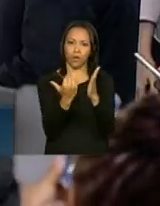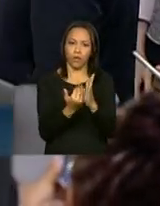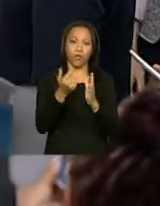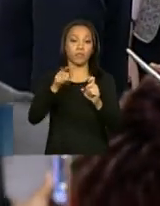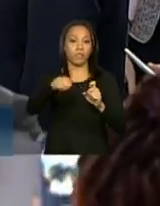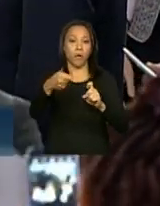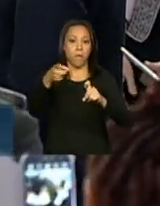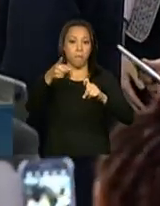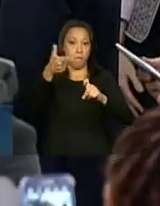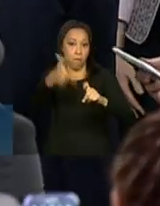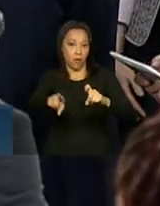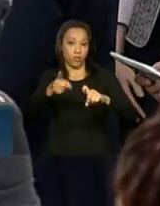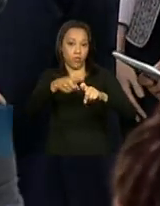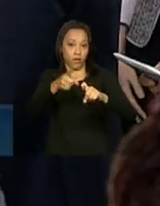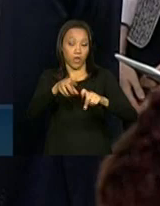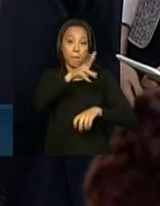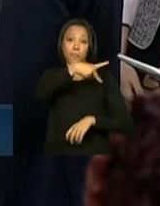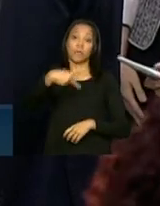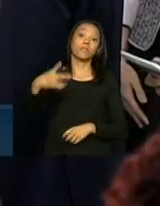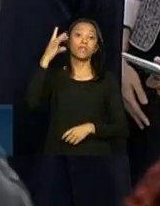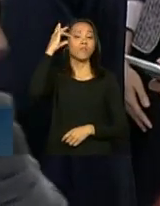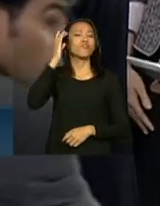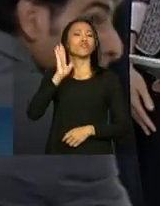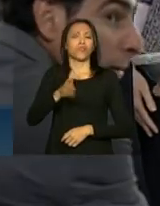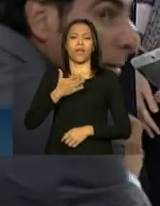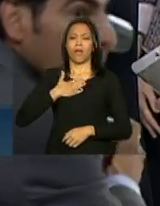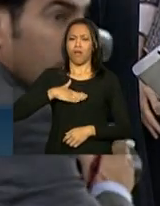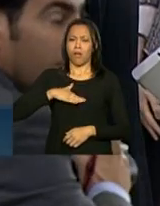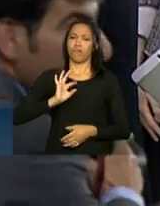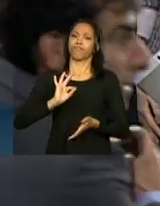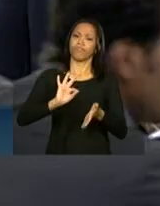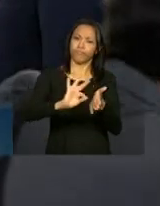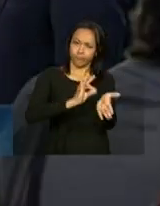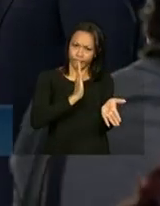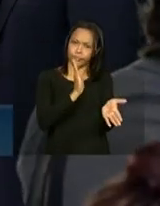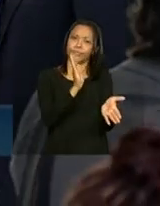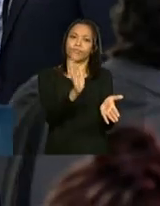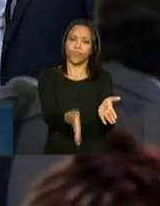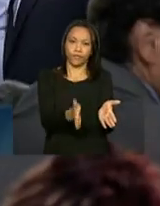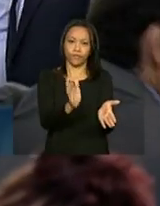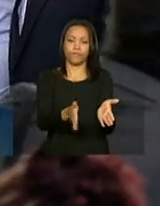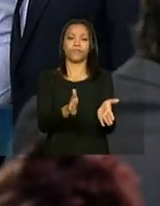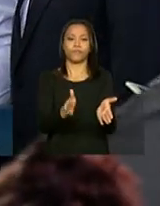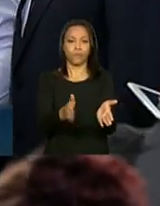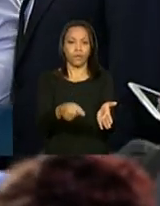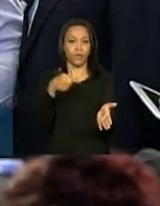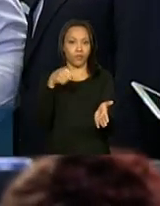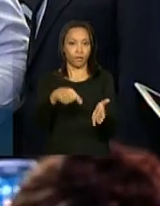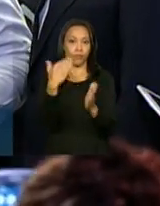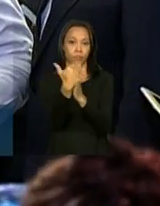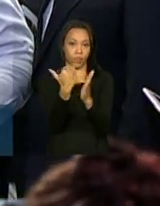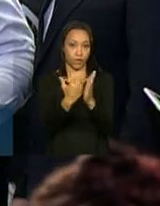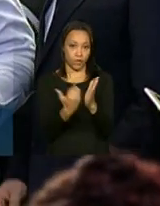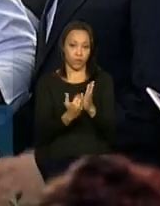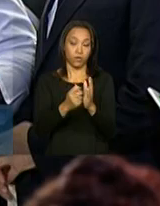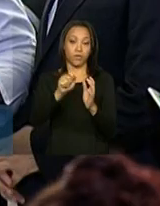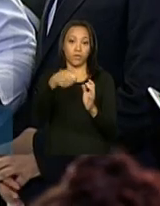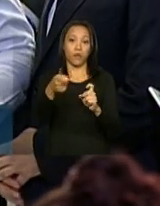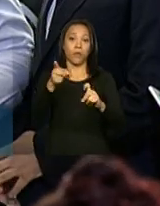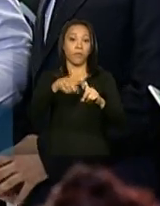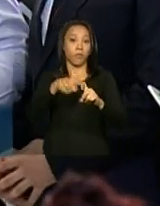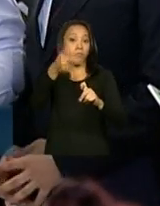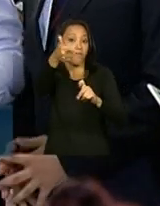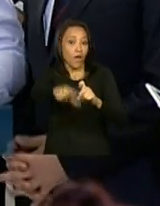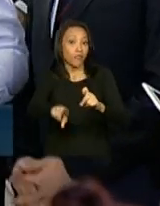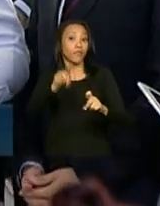A presidenta Dilma Rousseff acaba de assinar a sanção do programa Mais Médicos, a